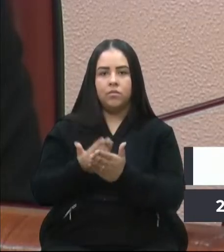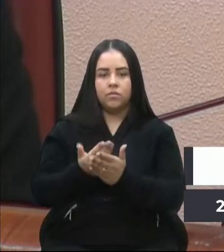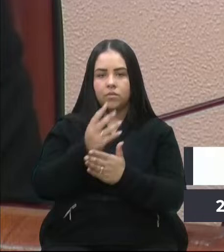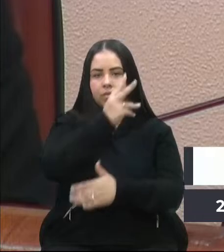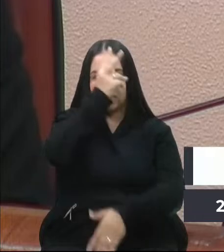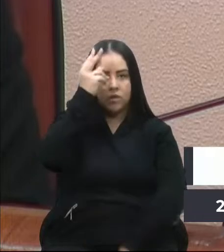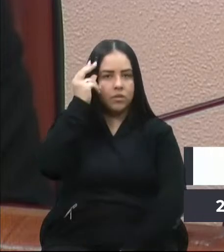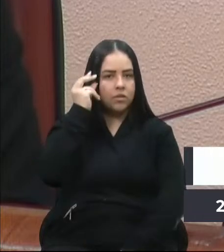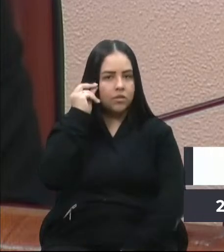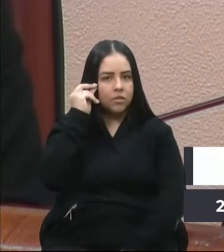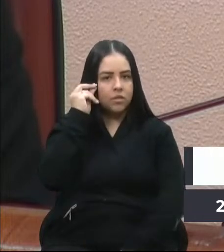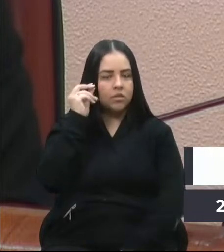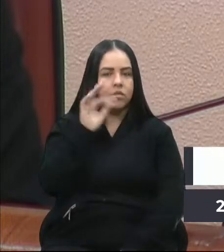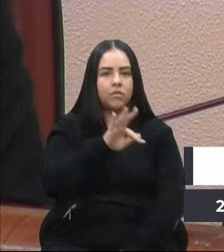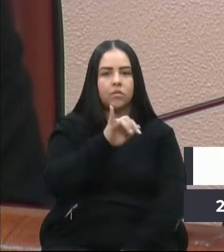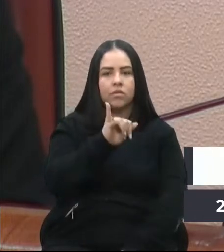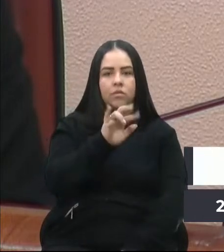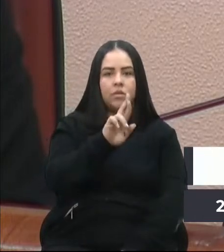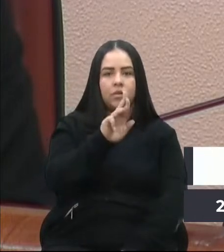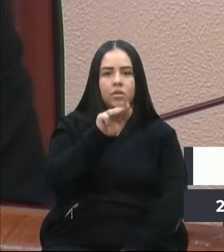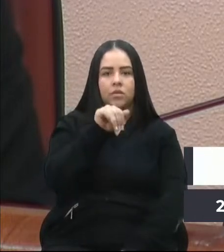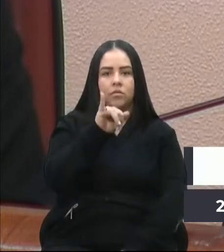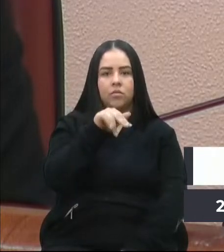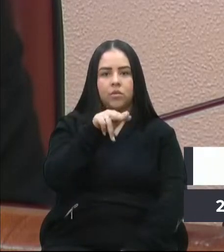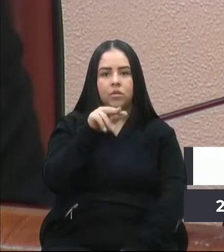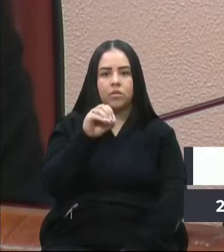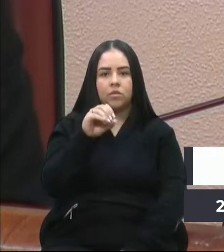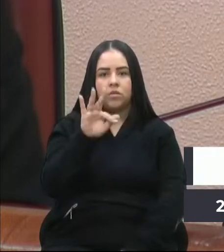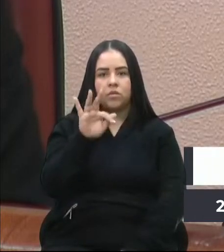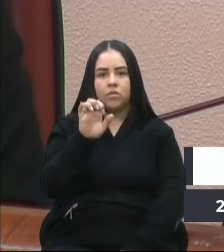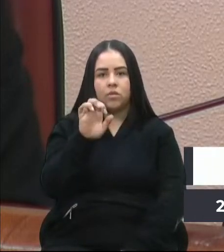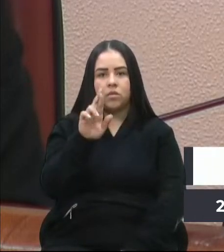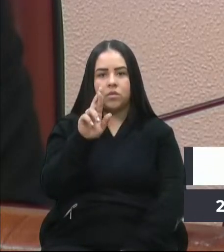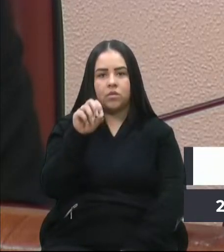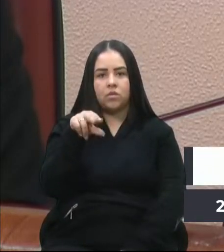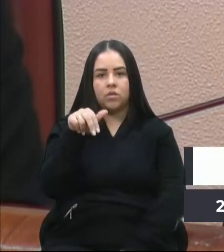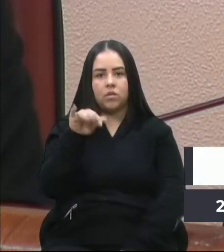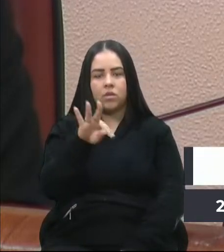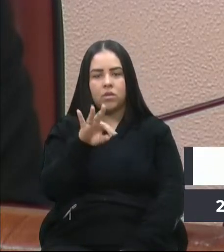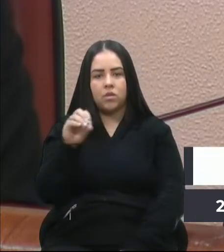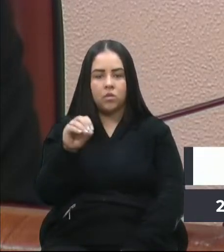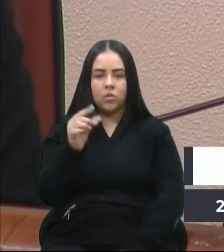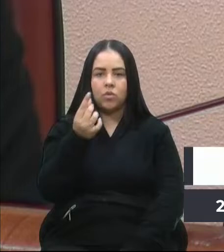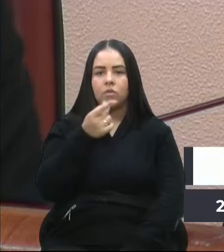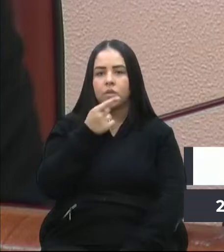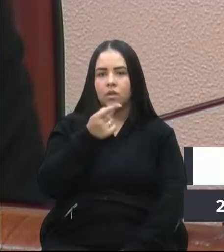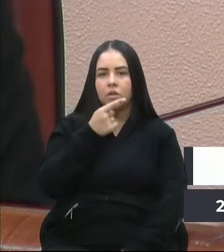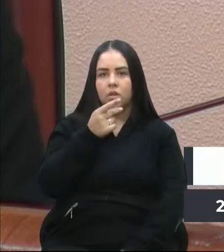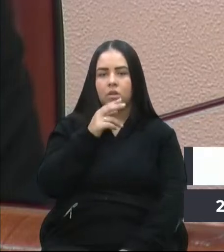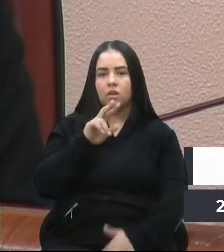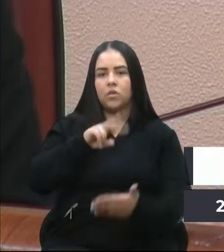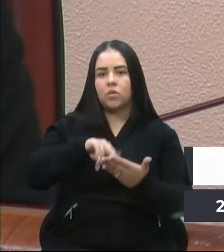Ensino Fundamental Firmino Ferronato. Com a palavra, um dos autores para a leitura do requerimento.